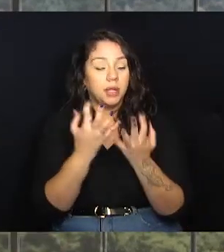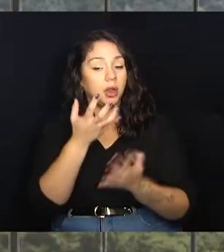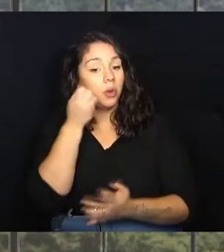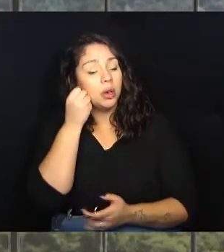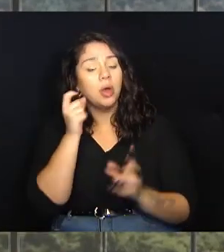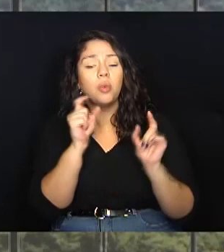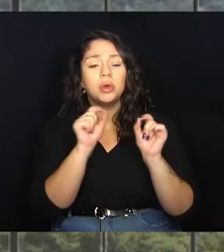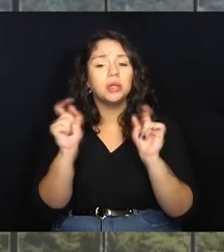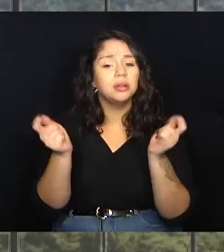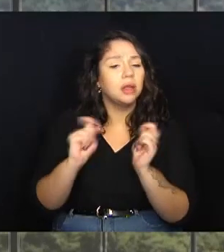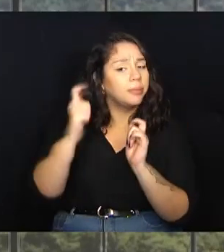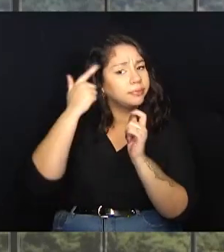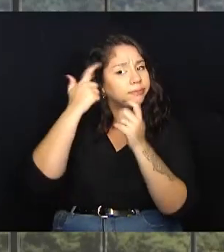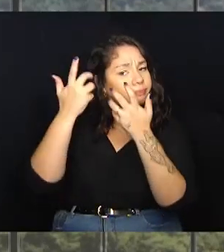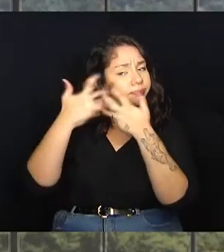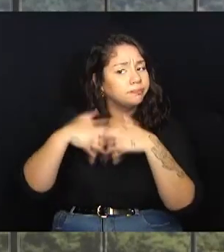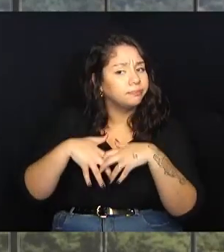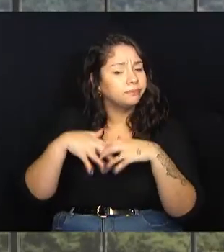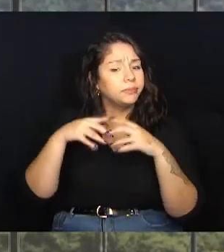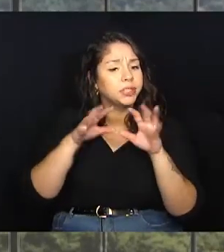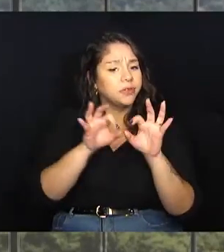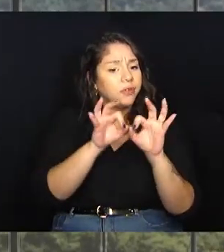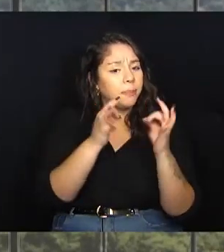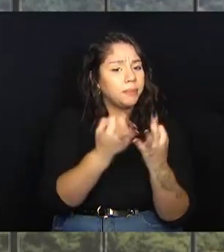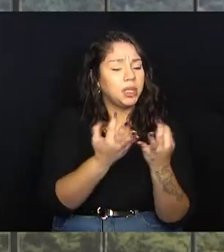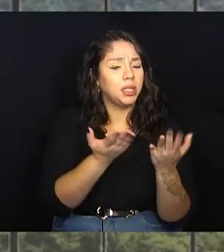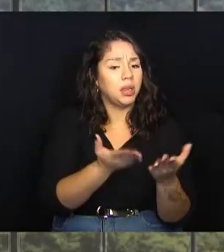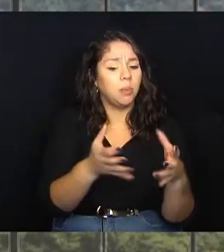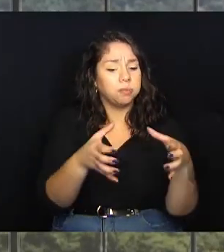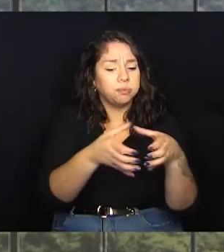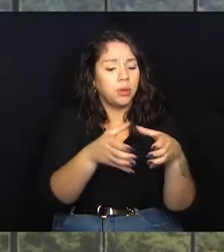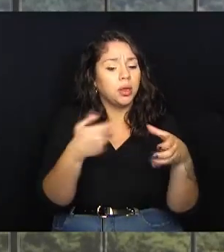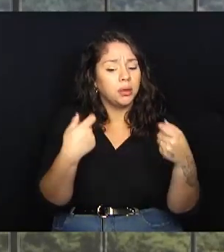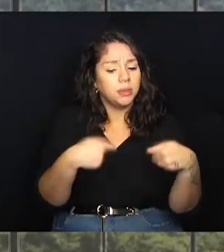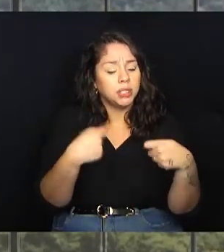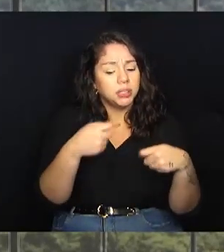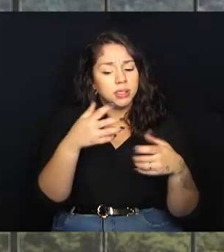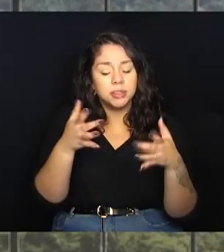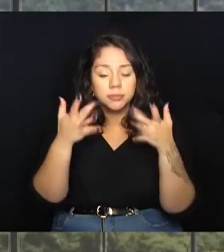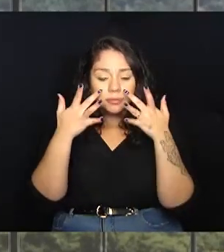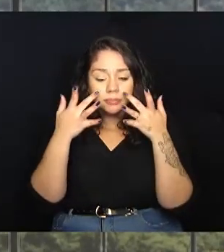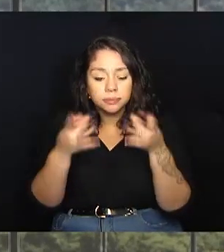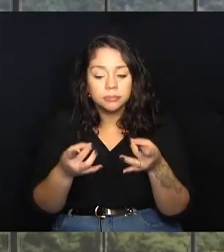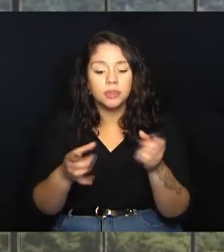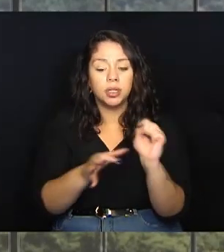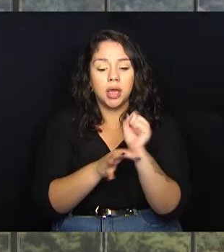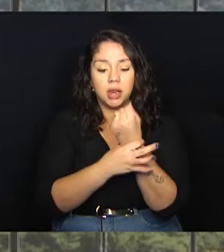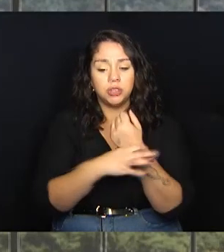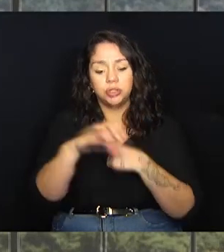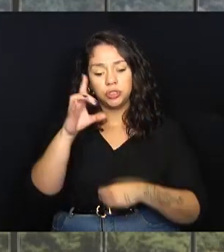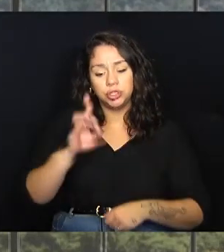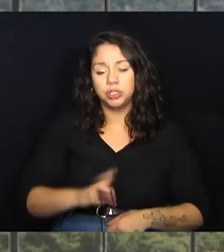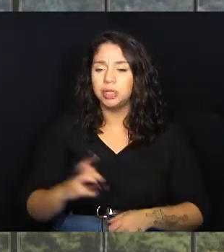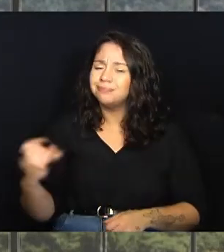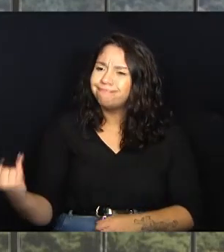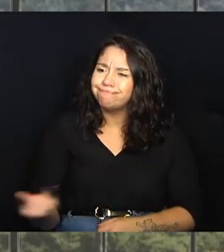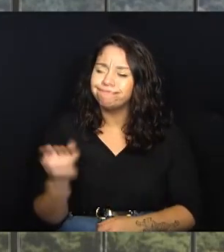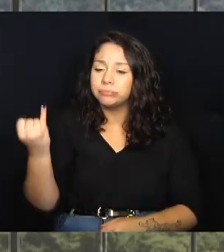pode pensar nessa família que tem que ter esse olhar para garantir esses direitos fundamentais das